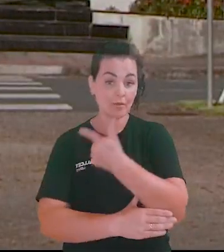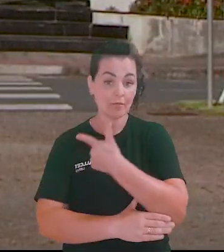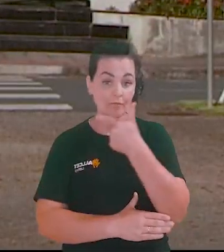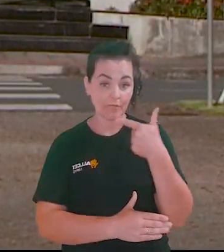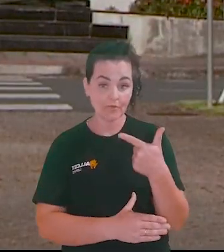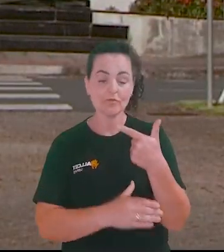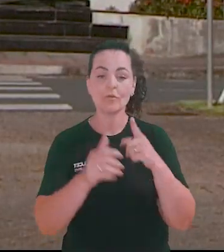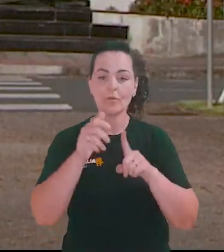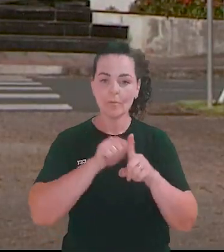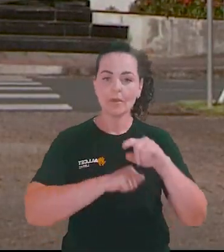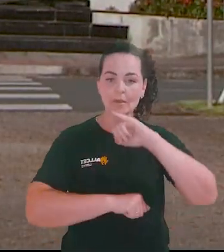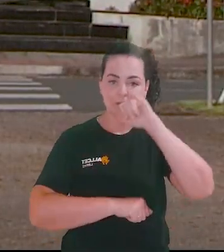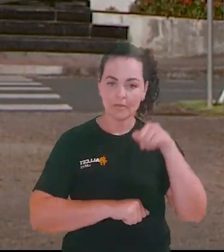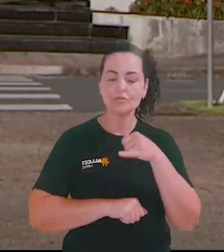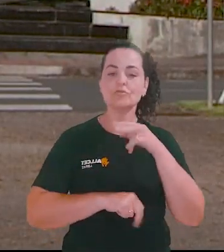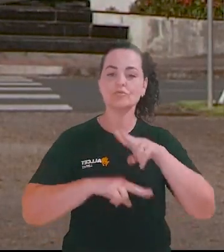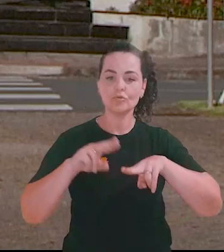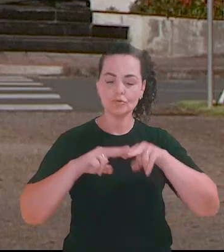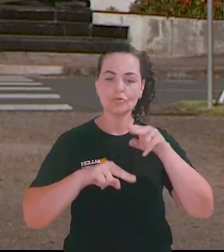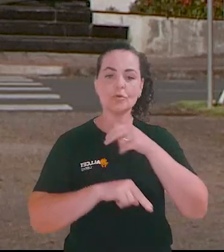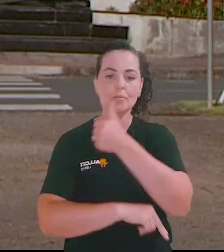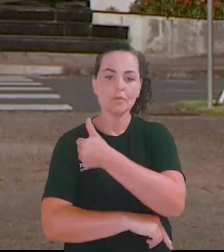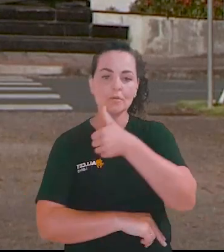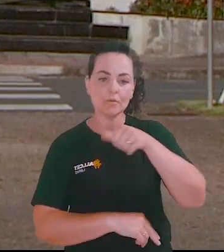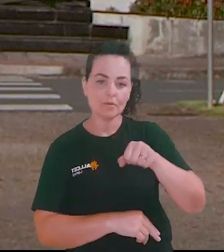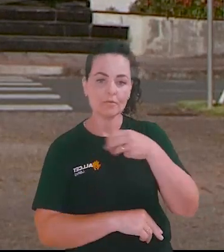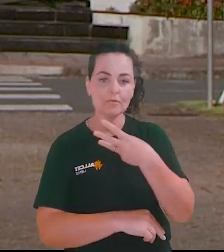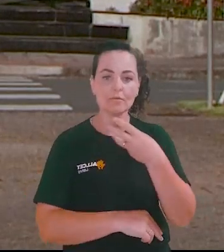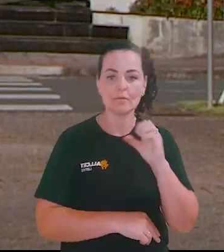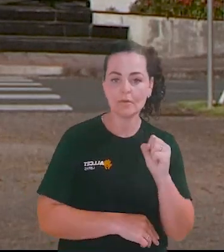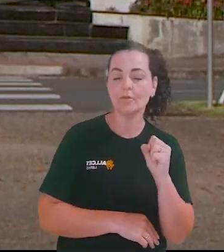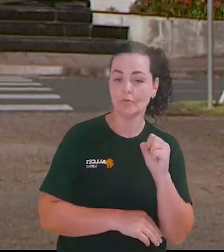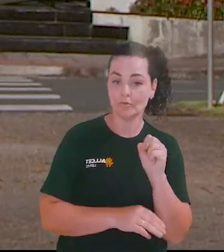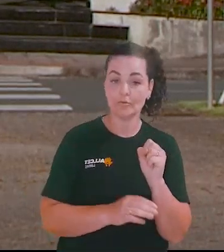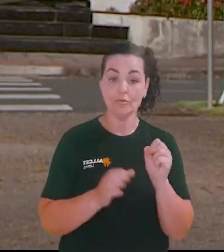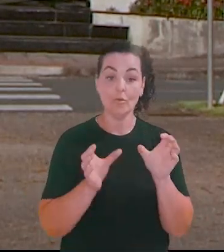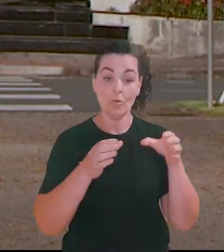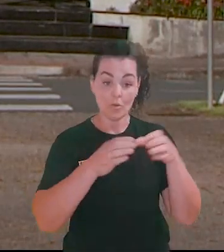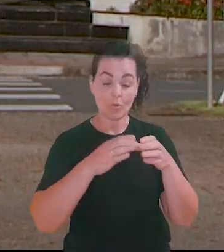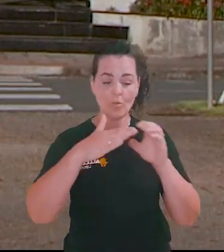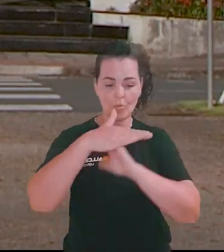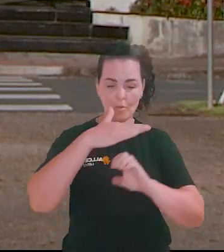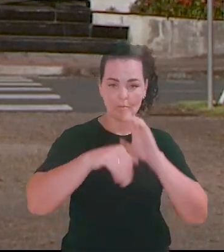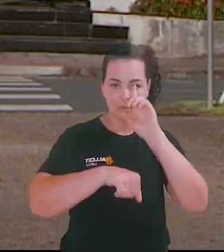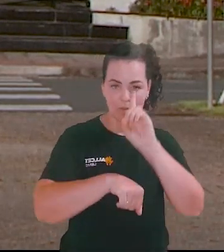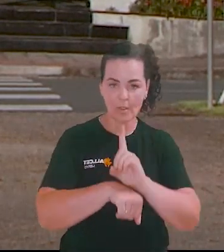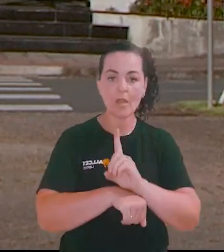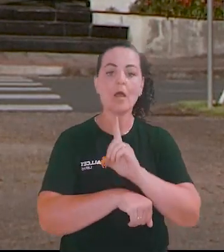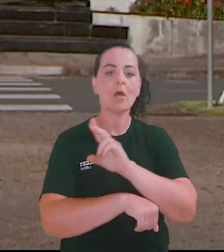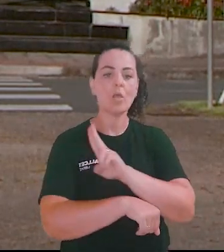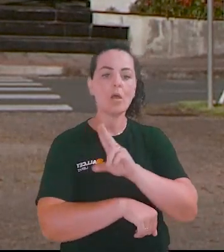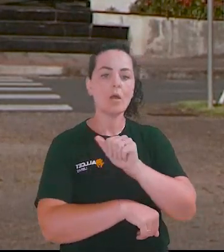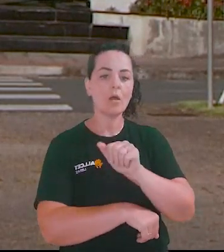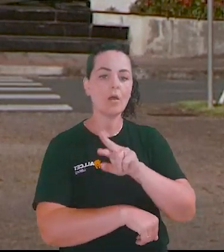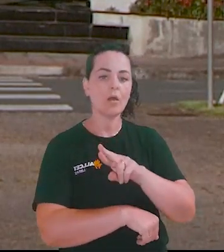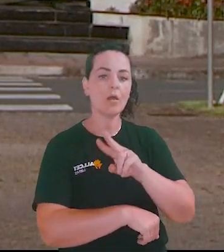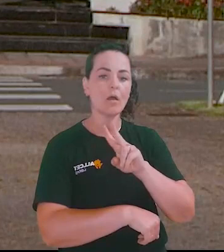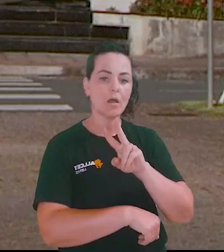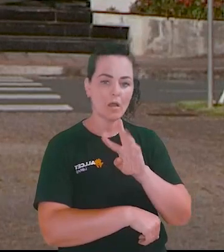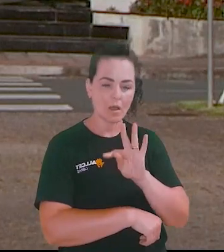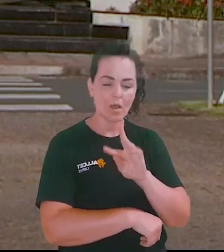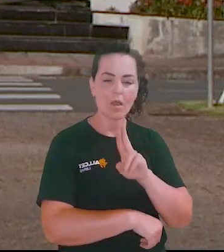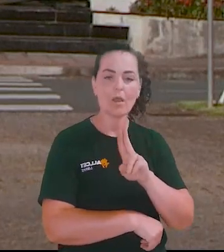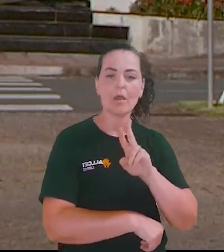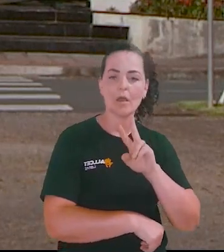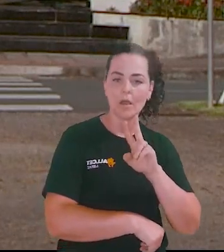em 22 de junho de 1938 por um grupo de empresários sob a liderança de Arthur Breitalp e Valdemar